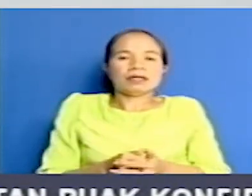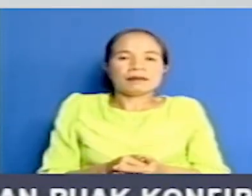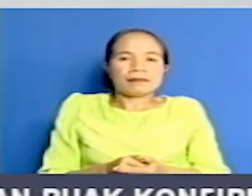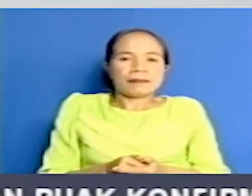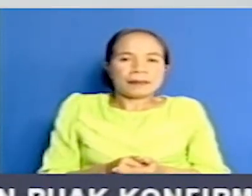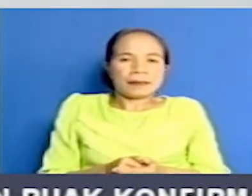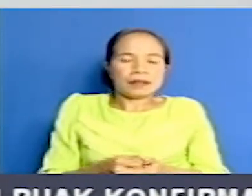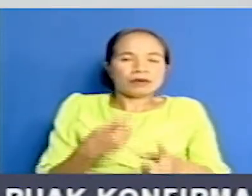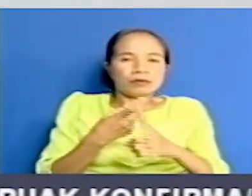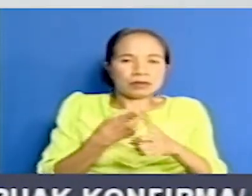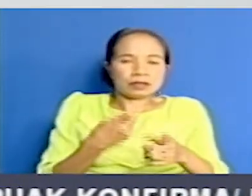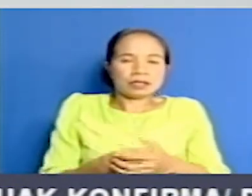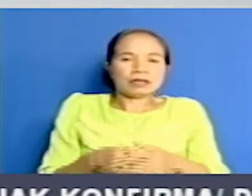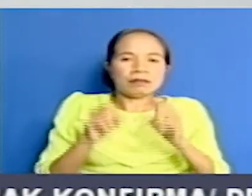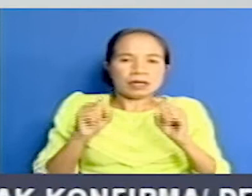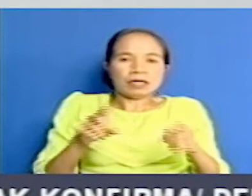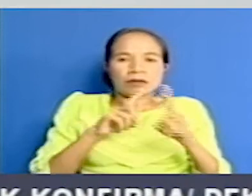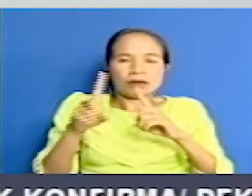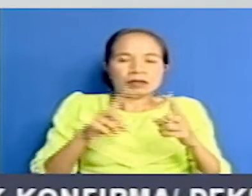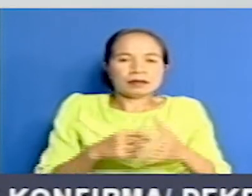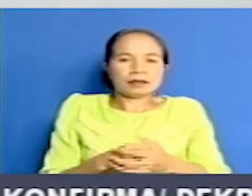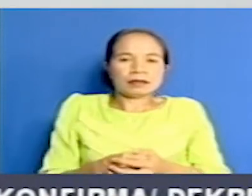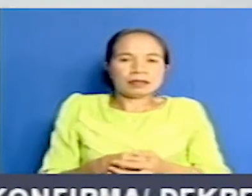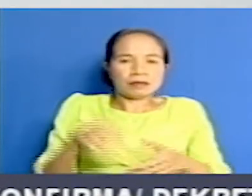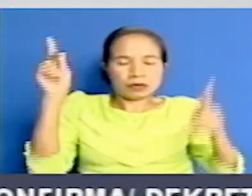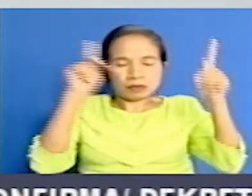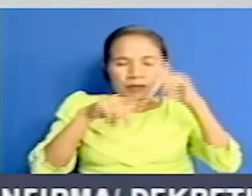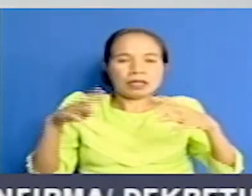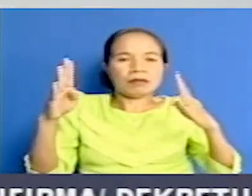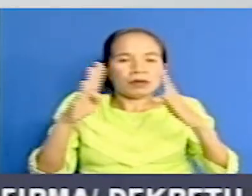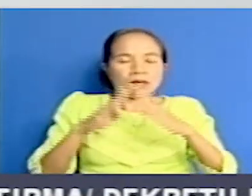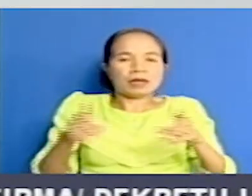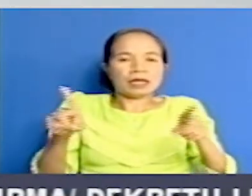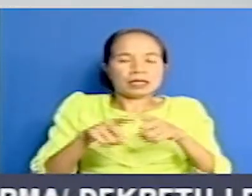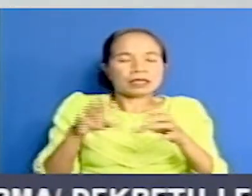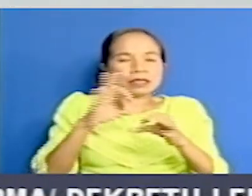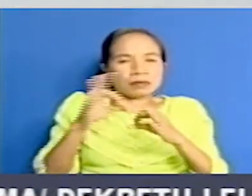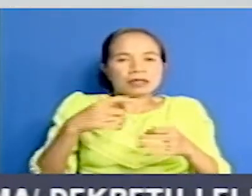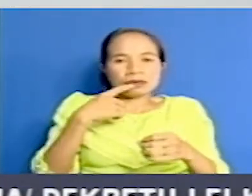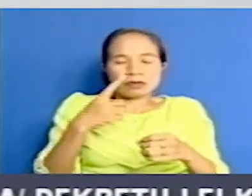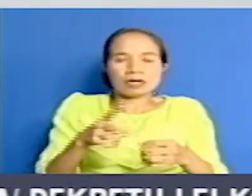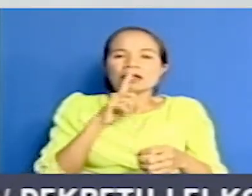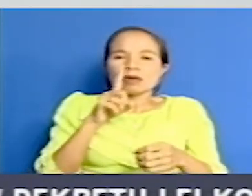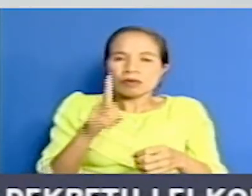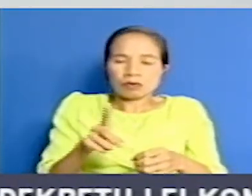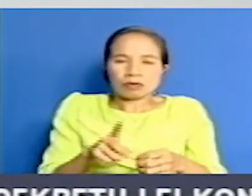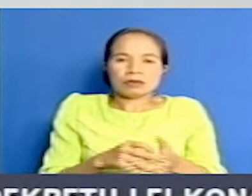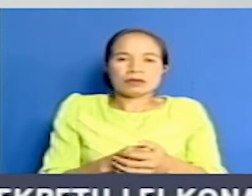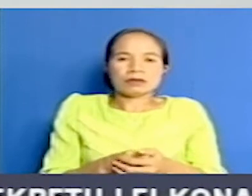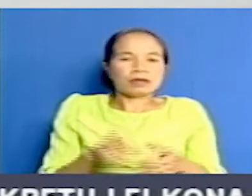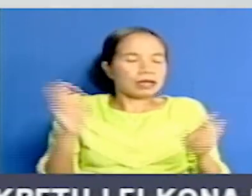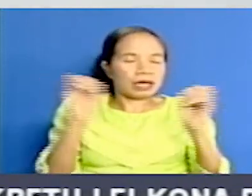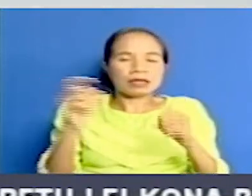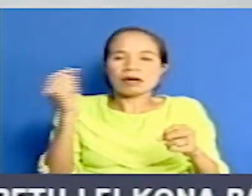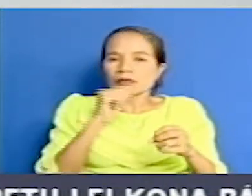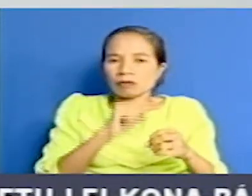kata mau sih dan eh, kita bilang tadi kita nih ekonomi malam, kita nih pakai spirit udah yang kata kejujuran kebenaran keadilan, kita nih makan